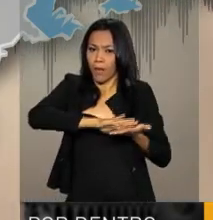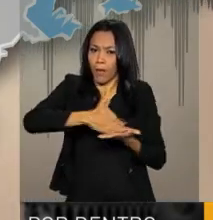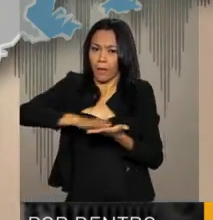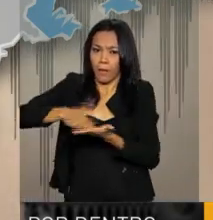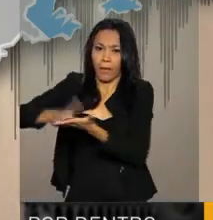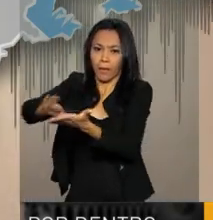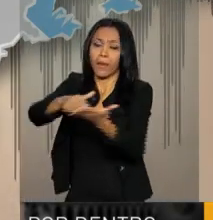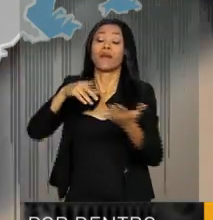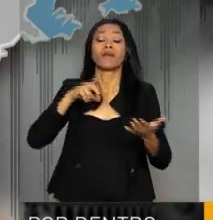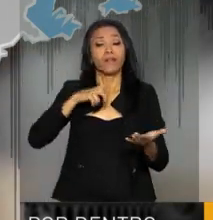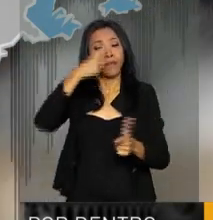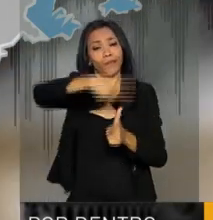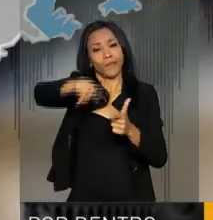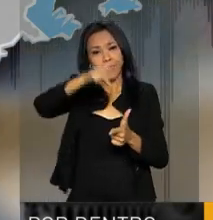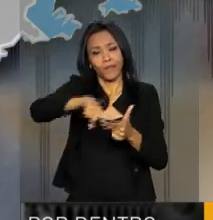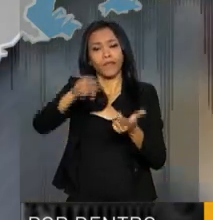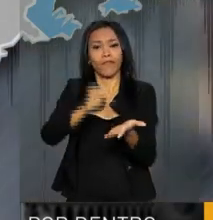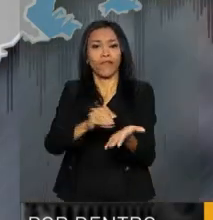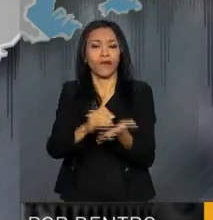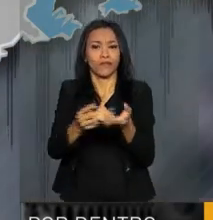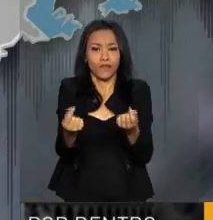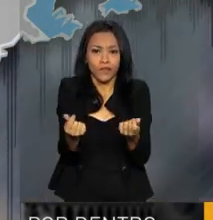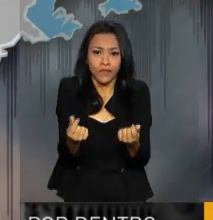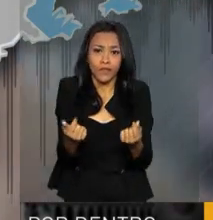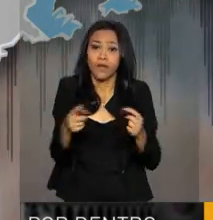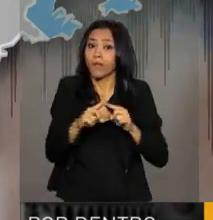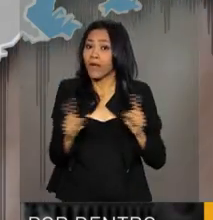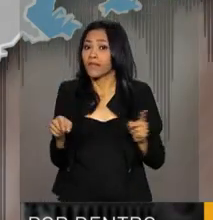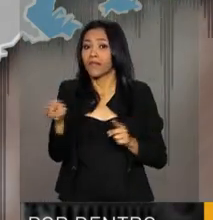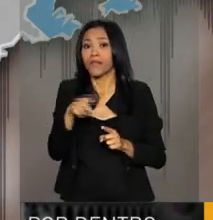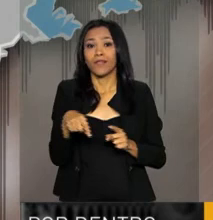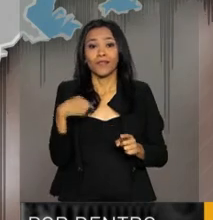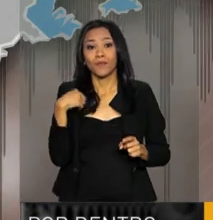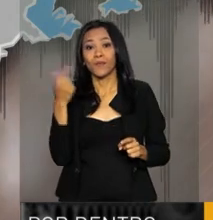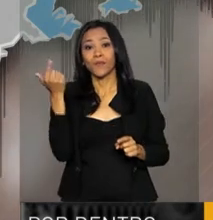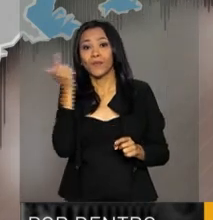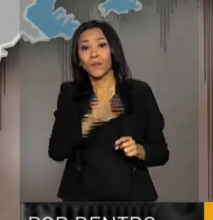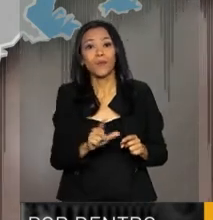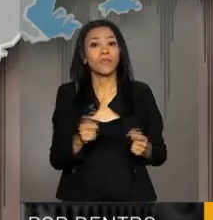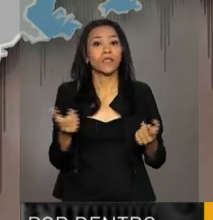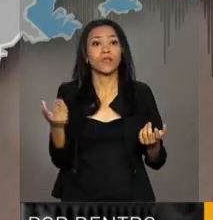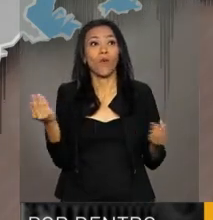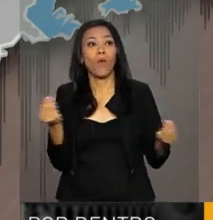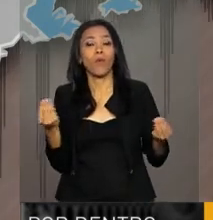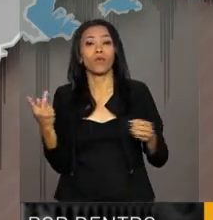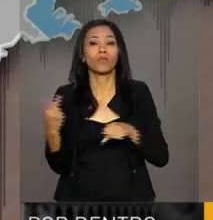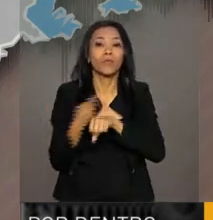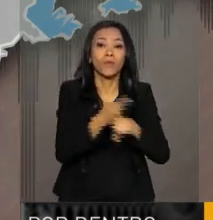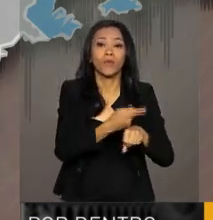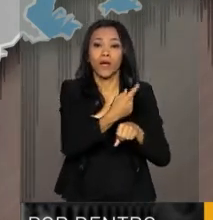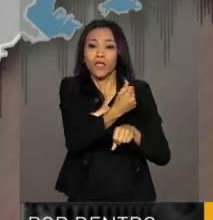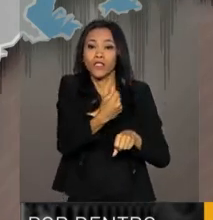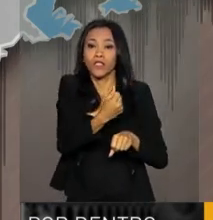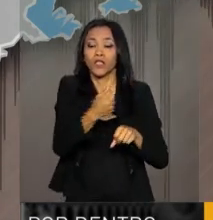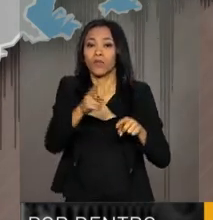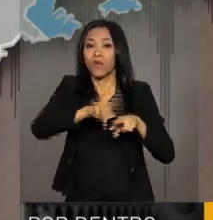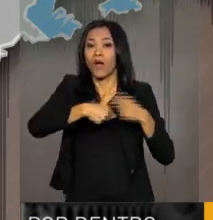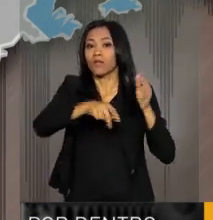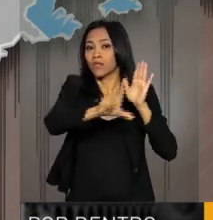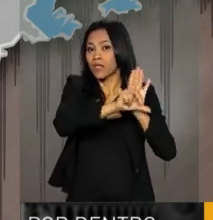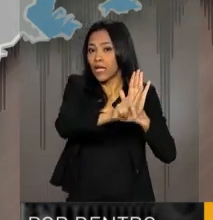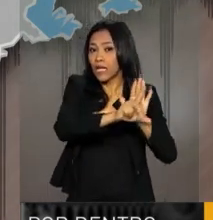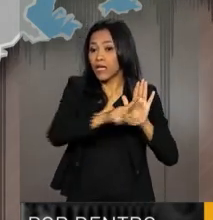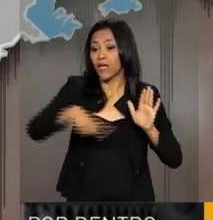dificuldade financeira e muitos sequer cogitam a captação de recursos via lei valer o desconhecimento dos